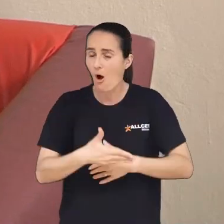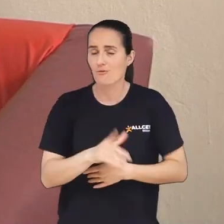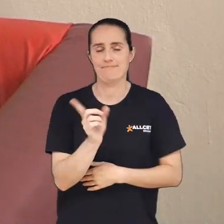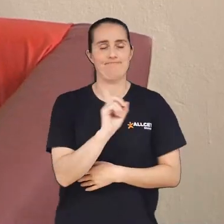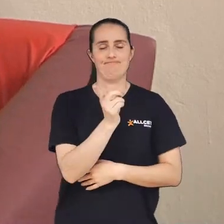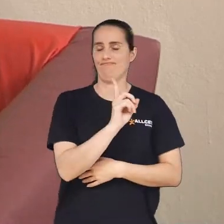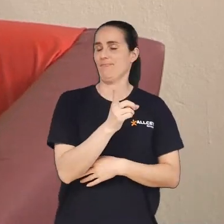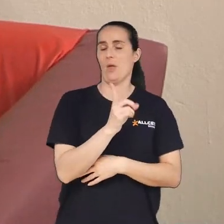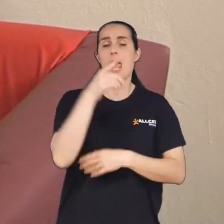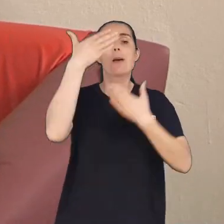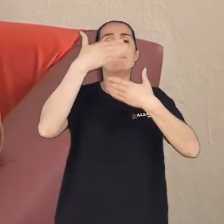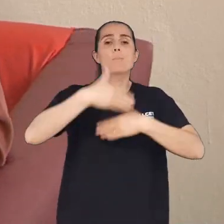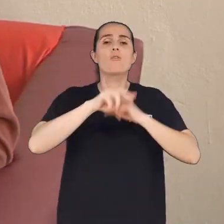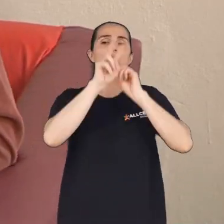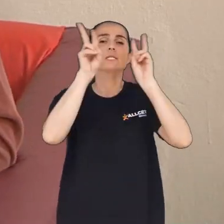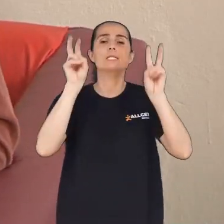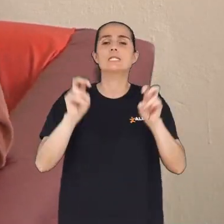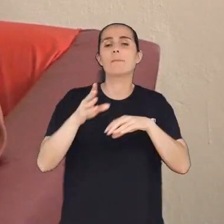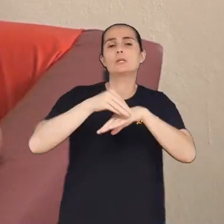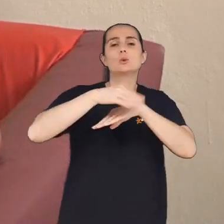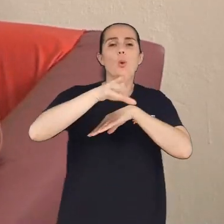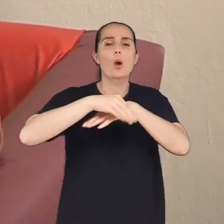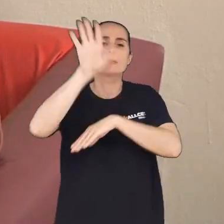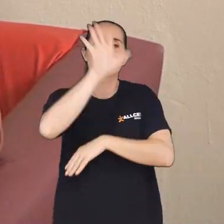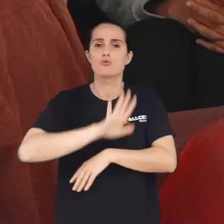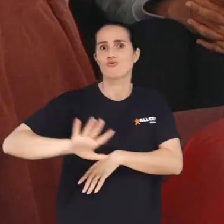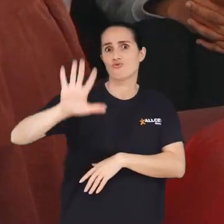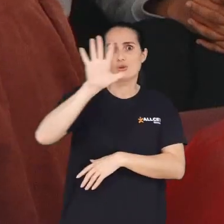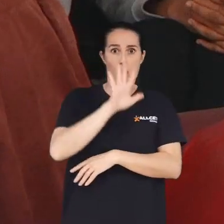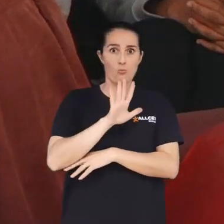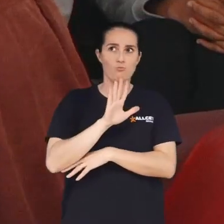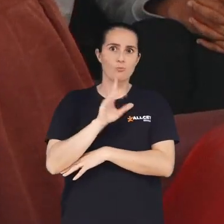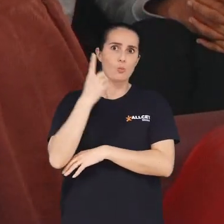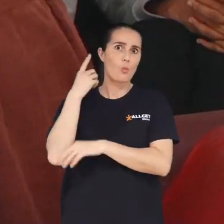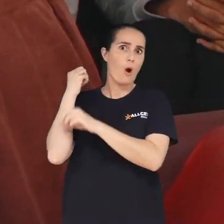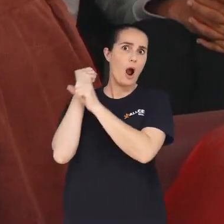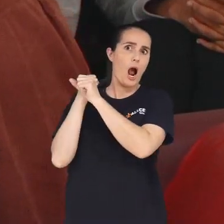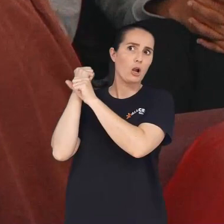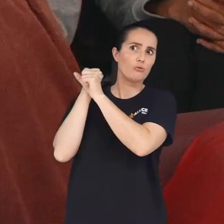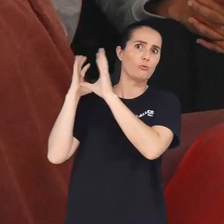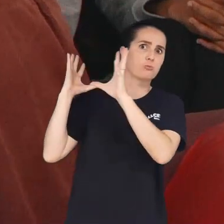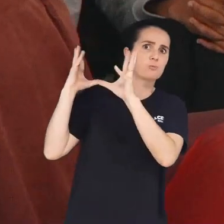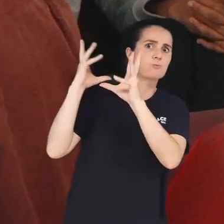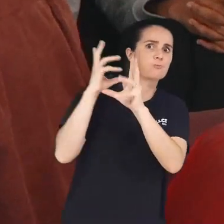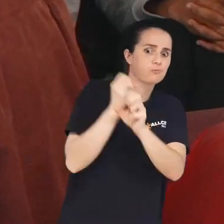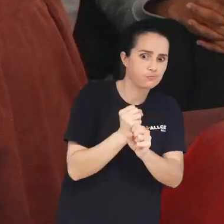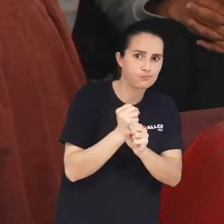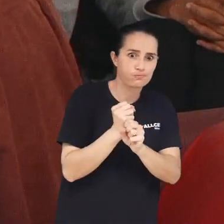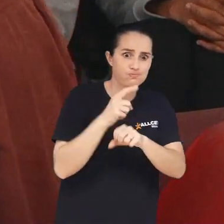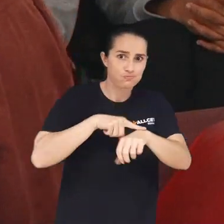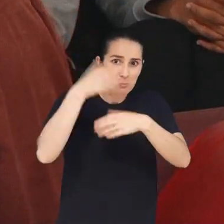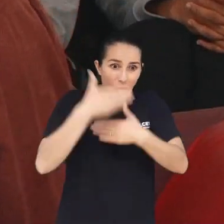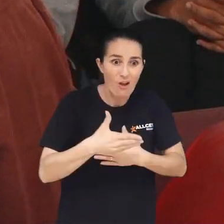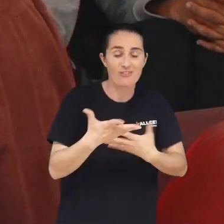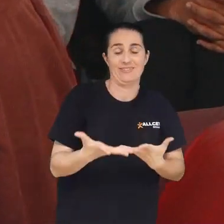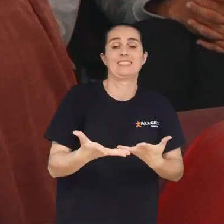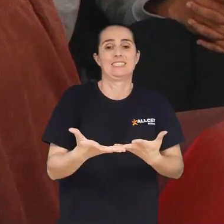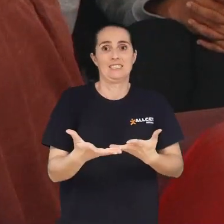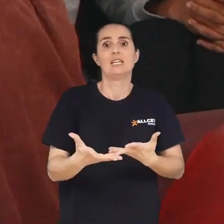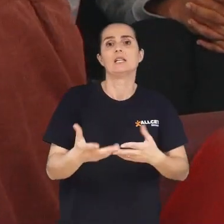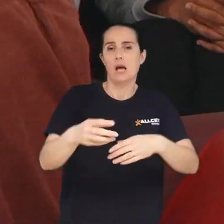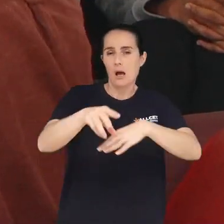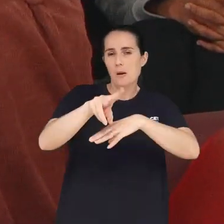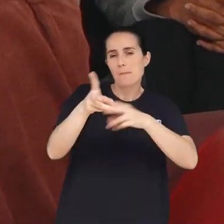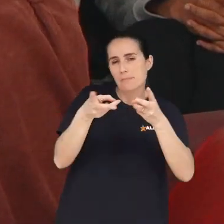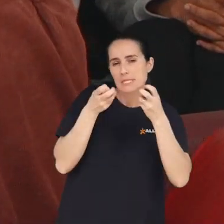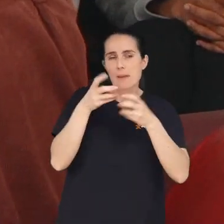de conhecimentos gerais durante o ano todo, então realmente identifica que às vezes o que a gente está passando na sala